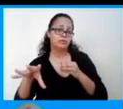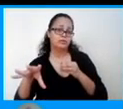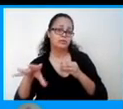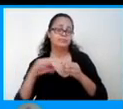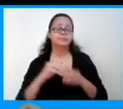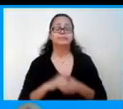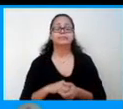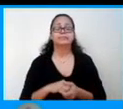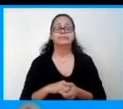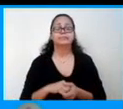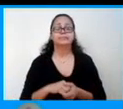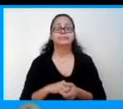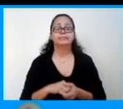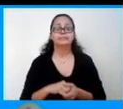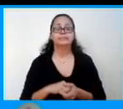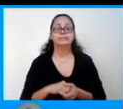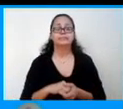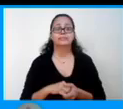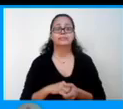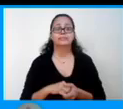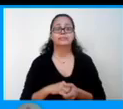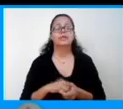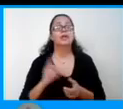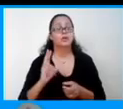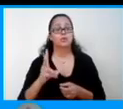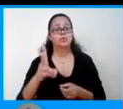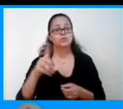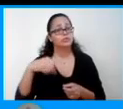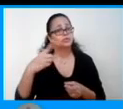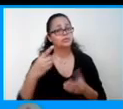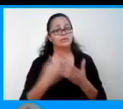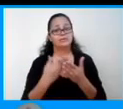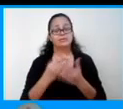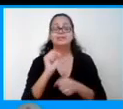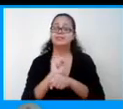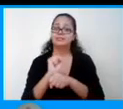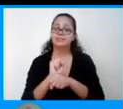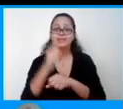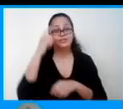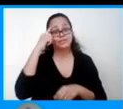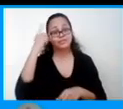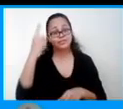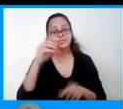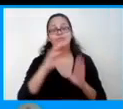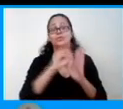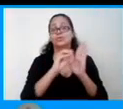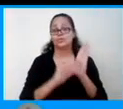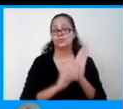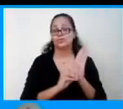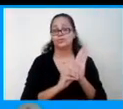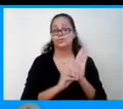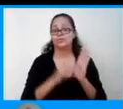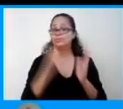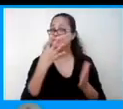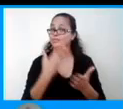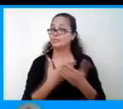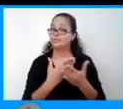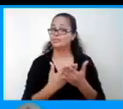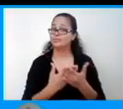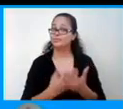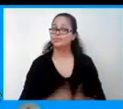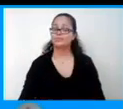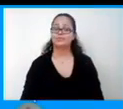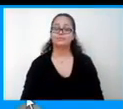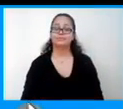descarte regular, tá? Então a gente continua na próxima aula, espero que vocês tenham compreendido o conteúdo e bons estudos.